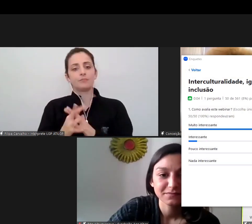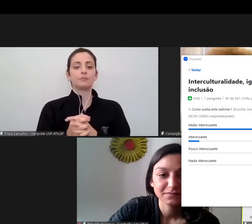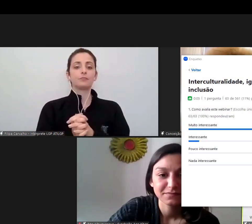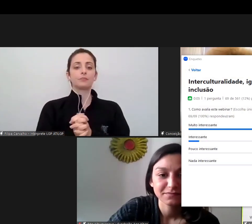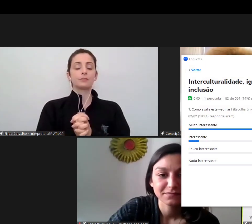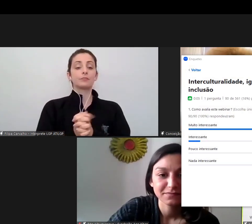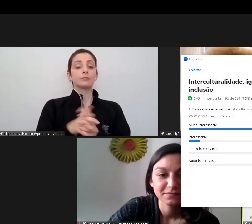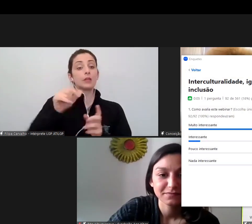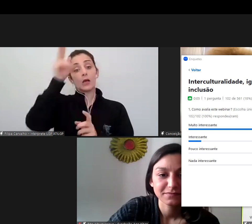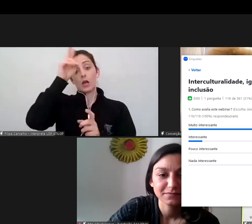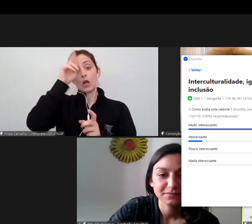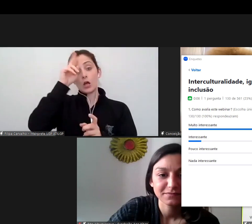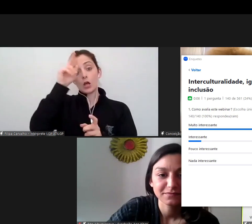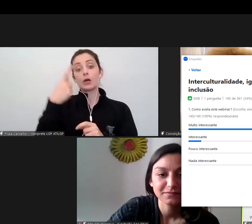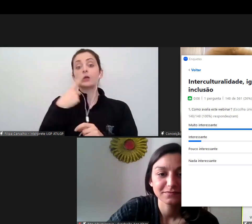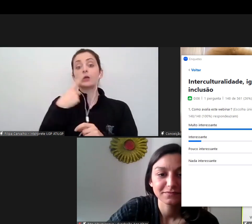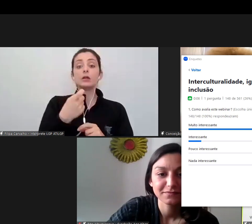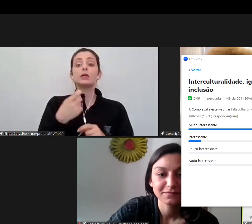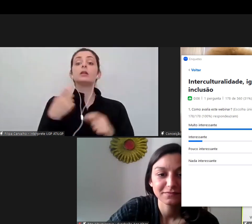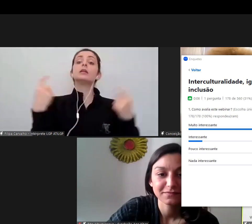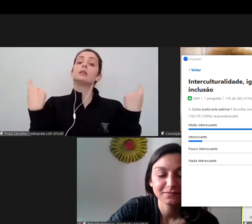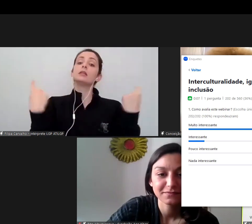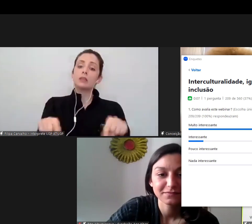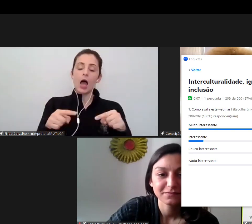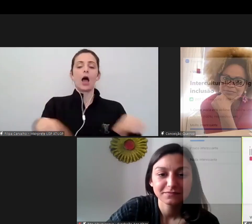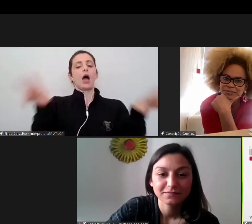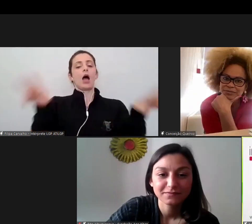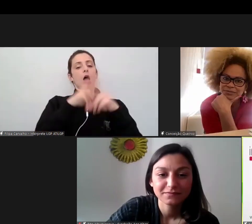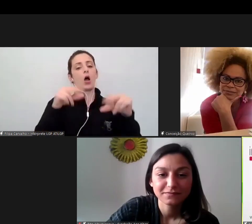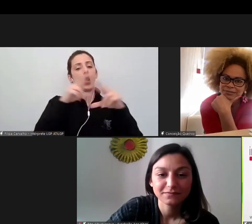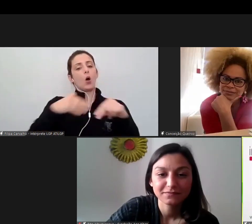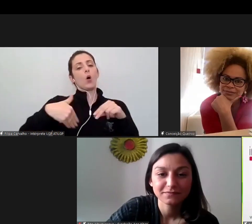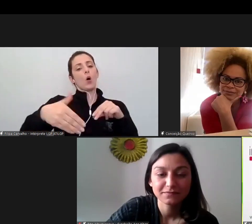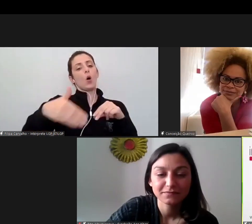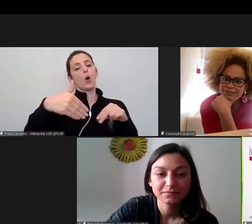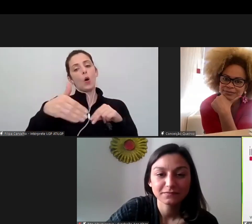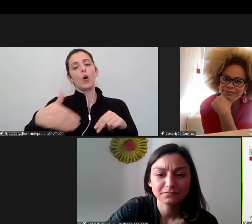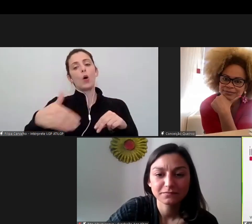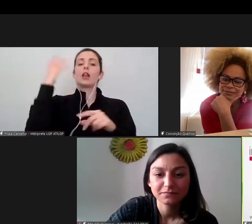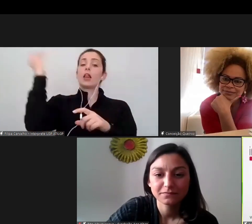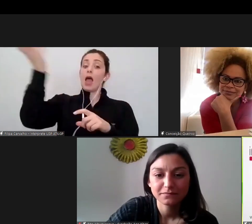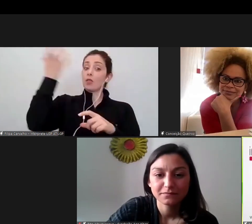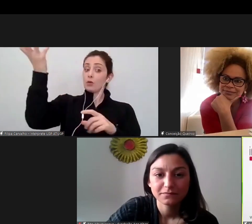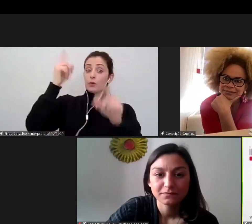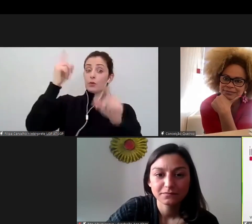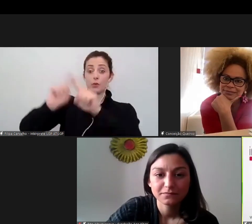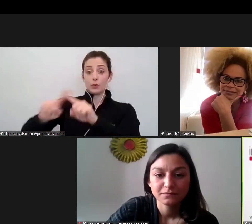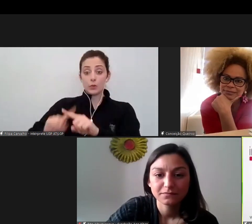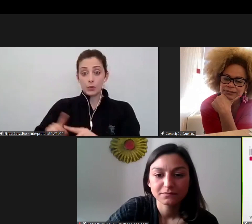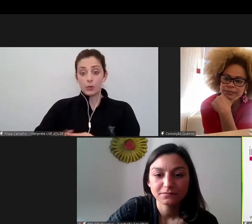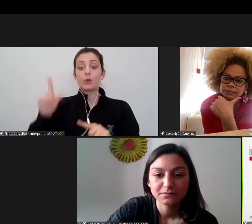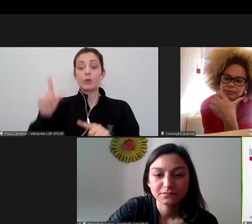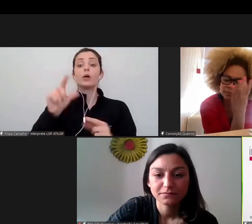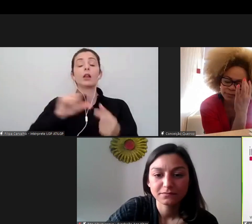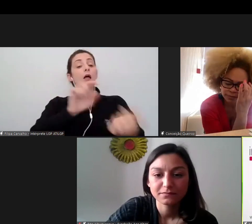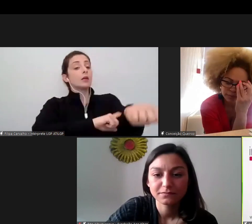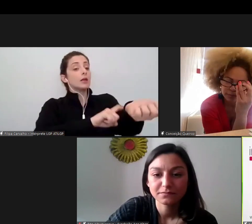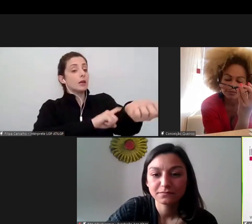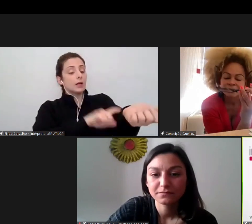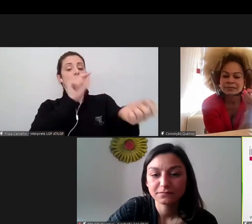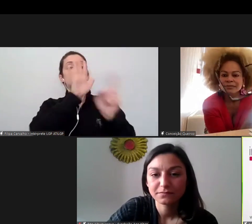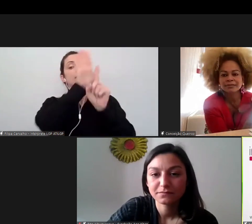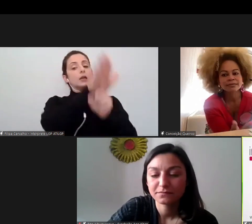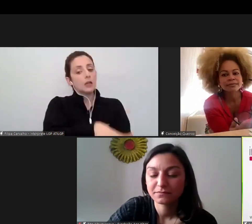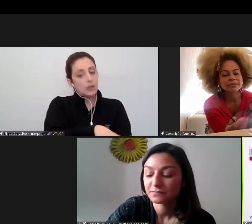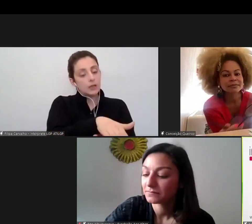Informamos que o INA lançou novas edições dos cursos Competências para a Interculturalidade e Literacia sobre Racismo e Discriminação